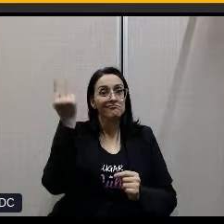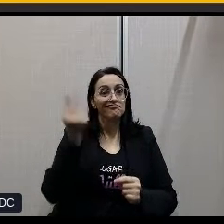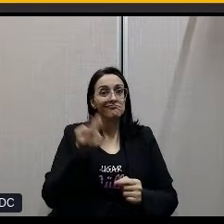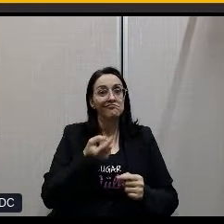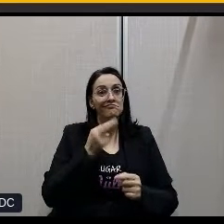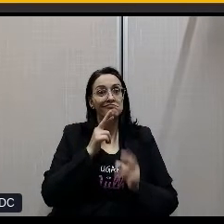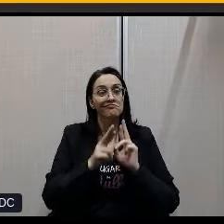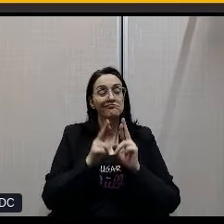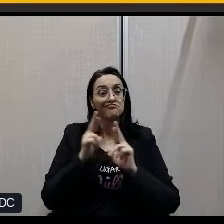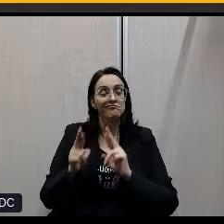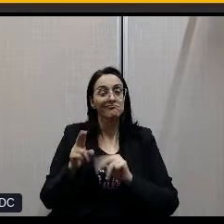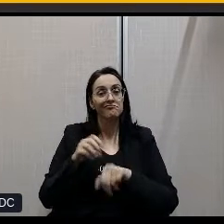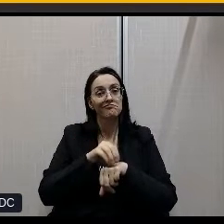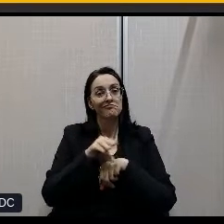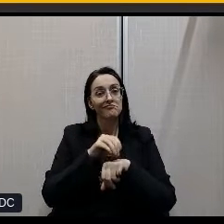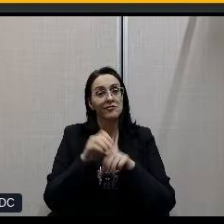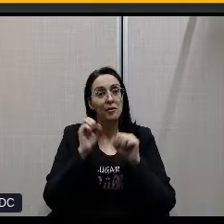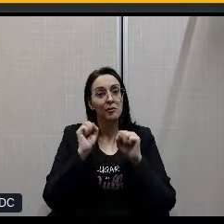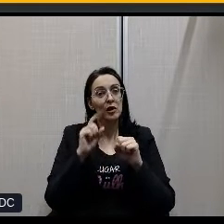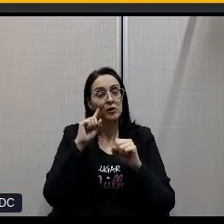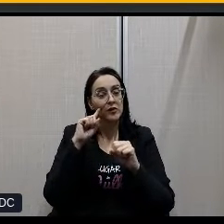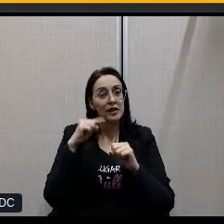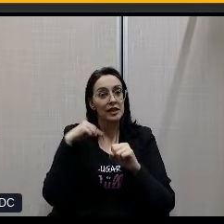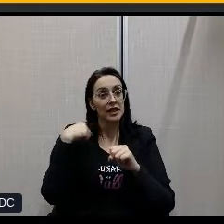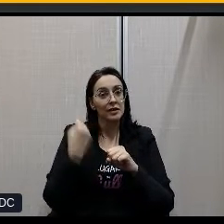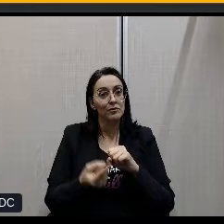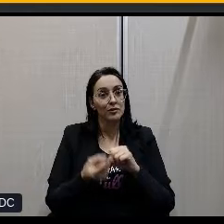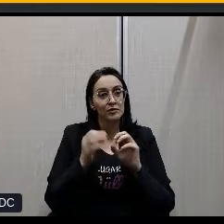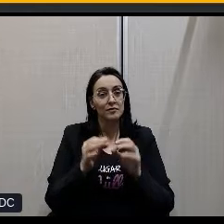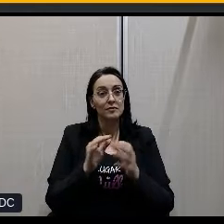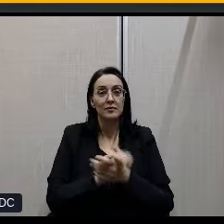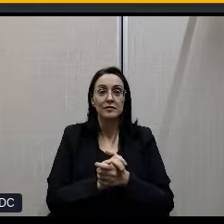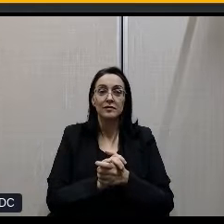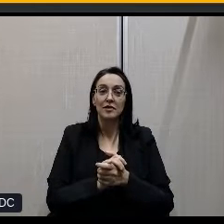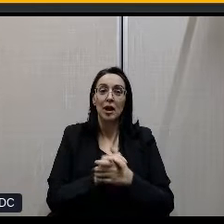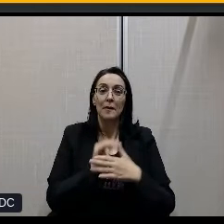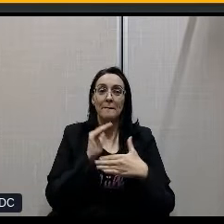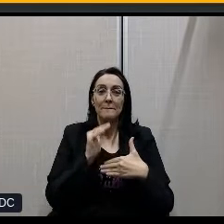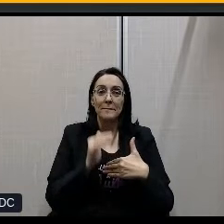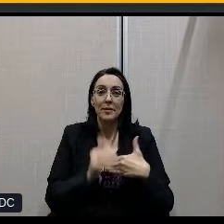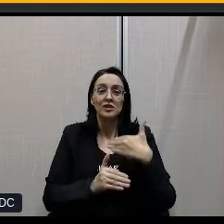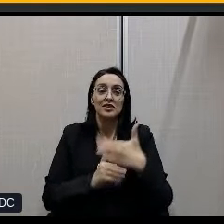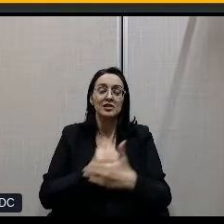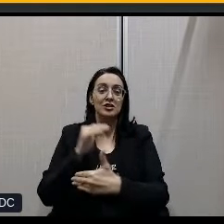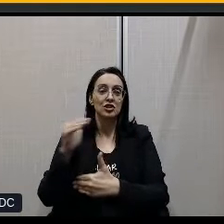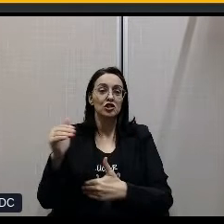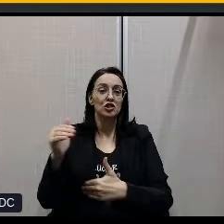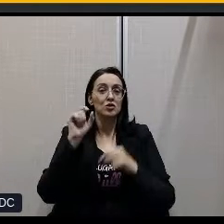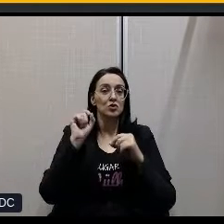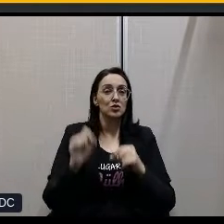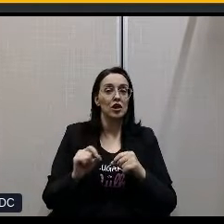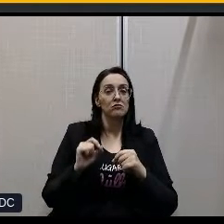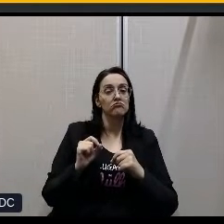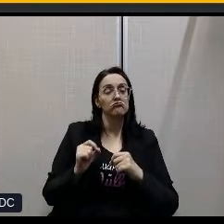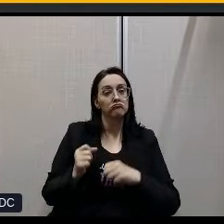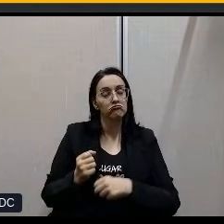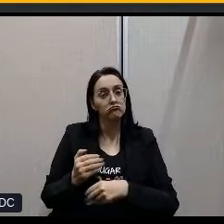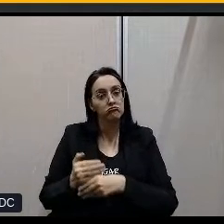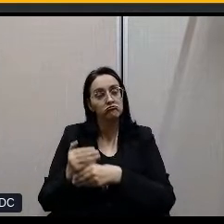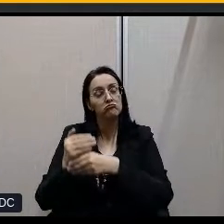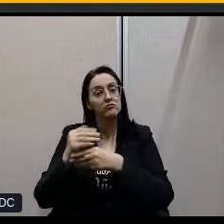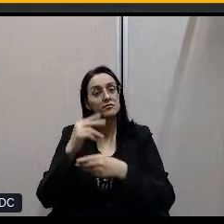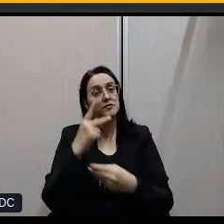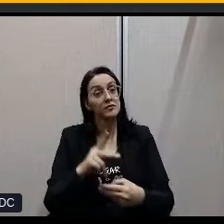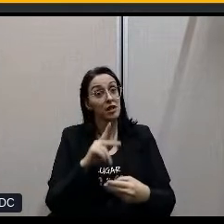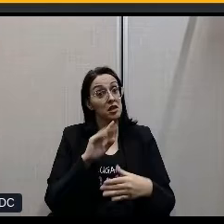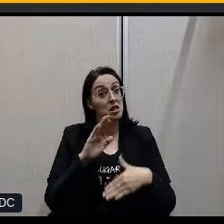resultados, as recomendações, que vocês podem ver depois, por que não? Mas, assim, o processo que gerou a construção delas.